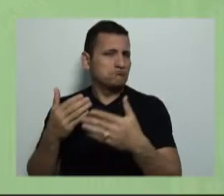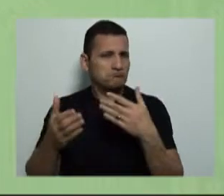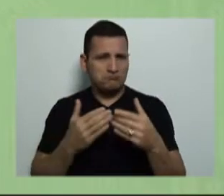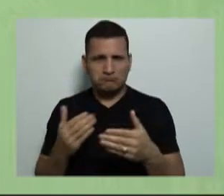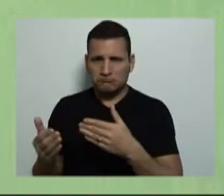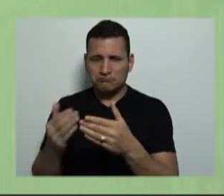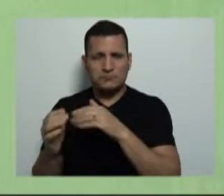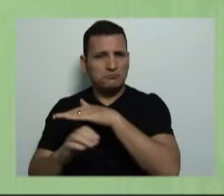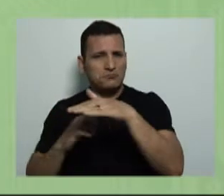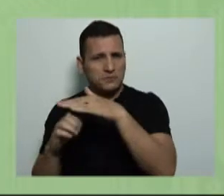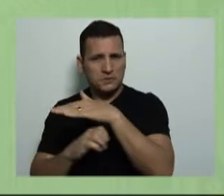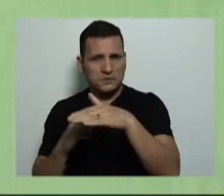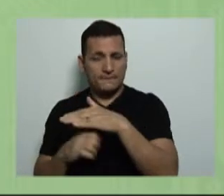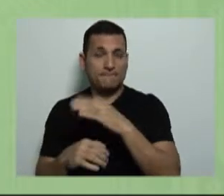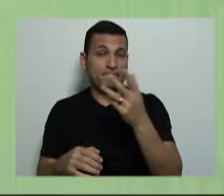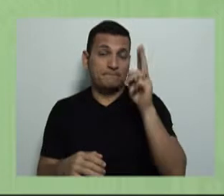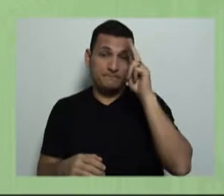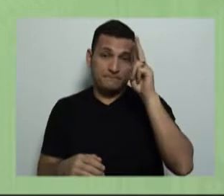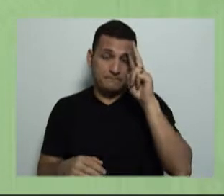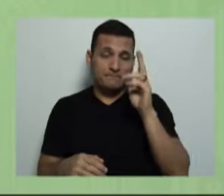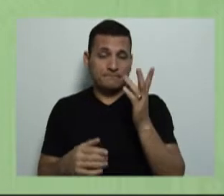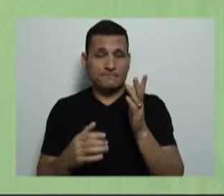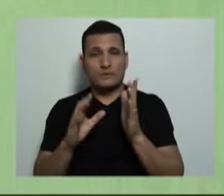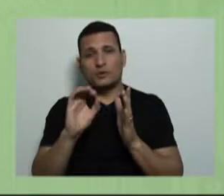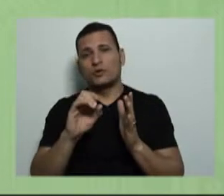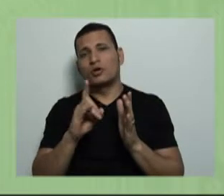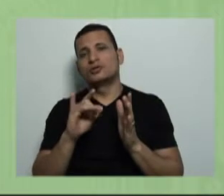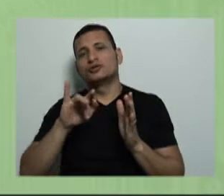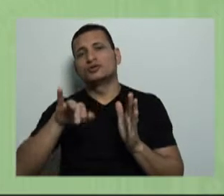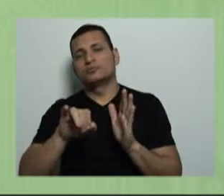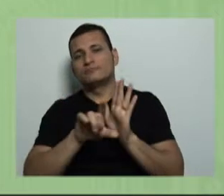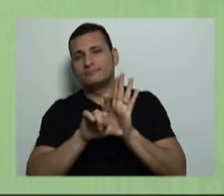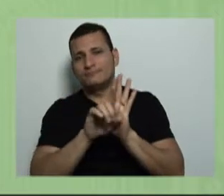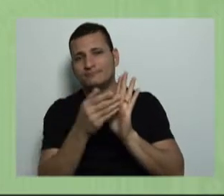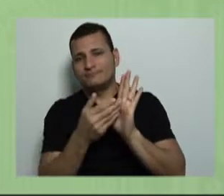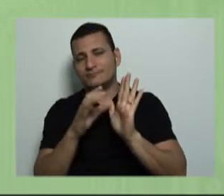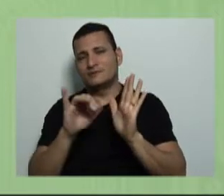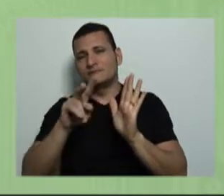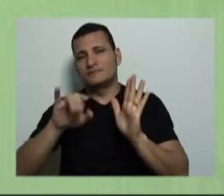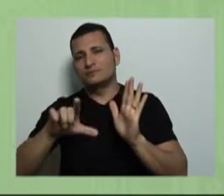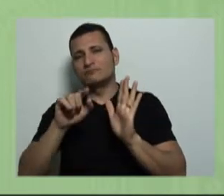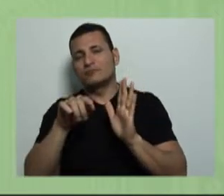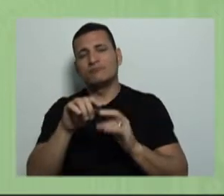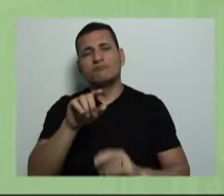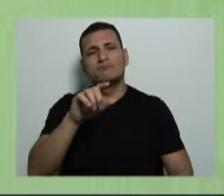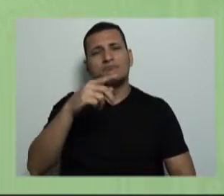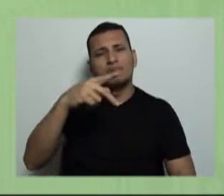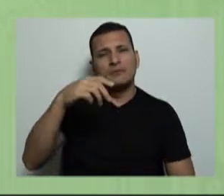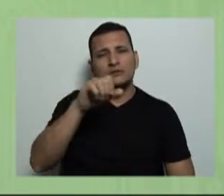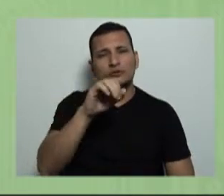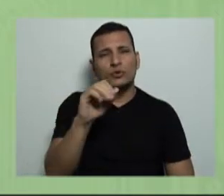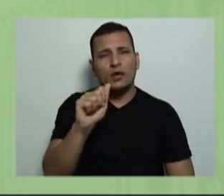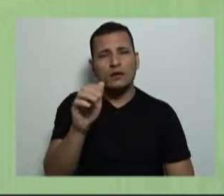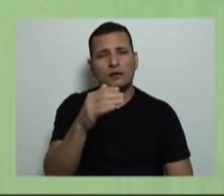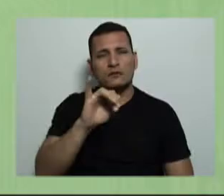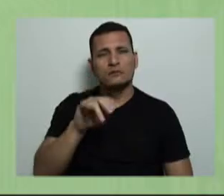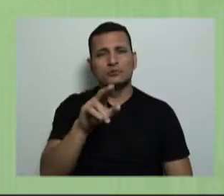privado. Lembrando lá do Código Civil, para quem tem essa curiosidade, pessoa jurídica de direito privado se subdivide em